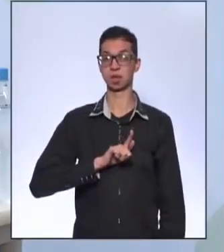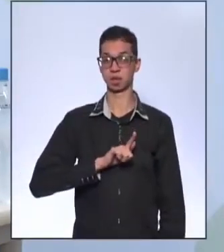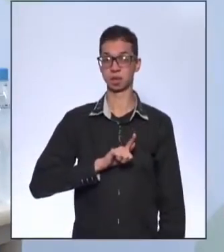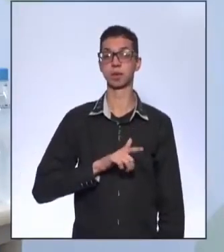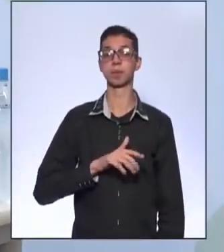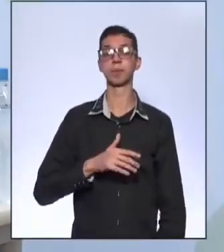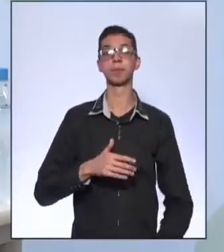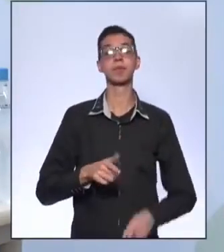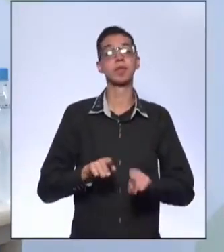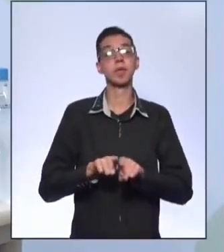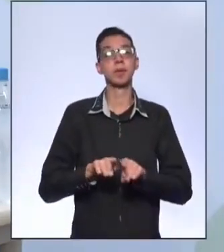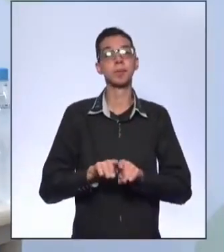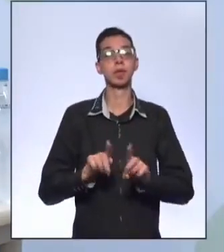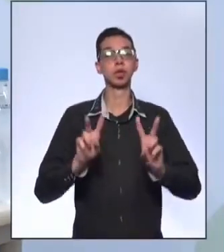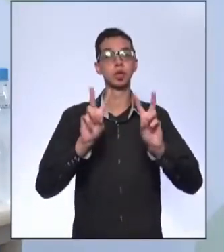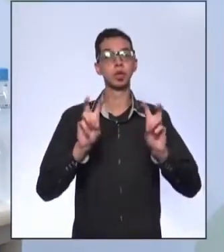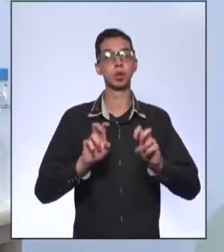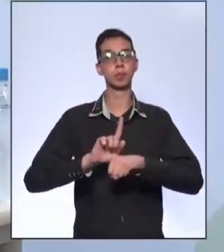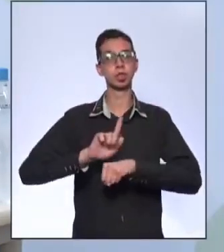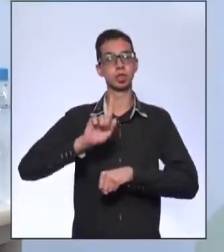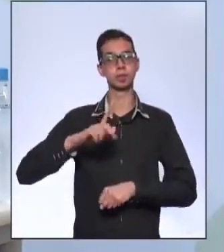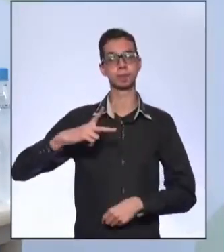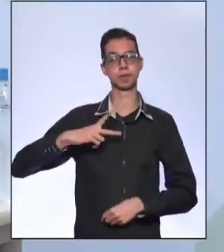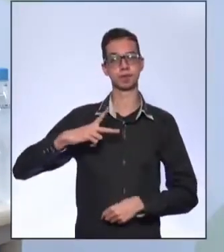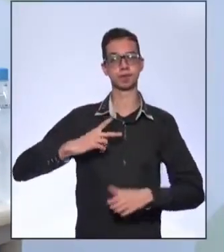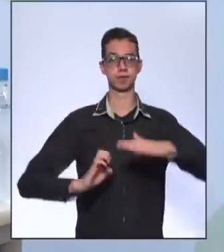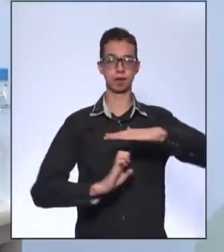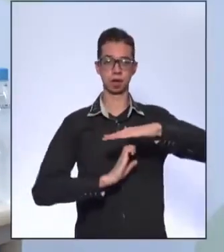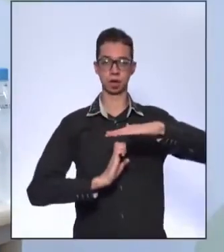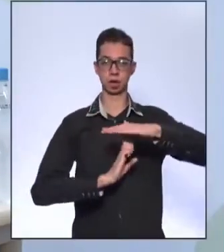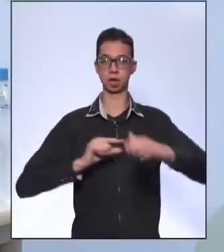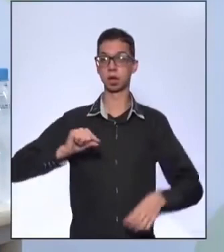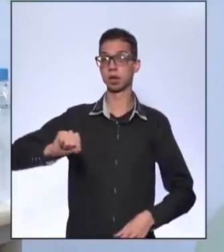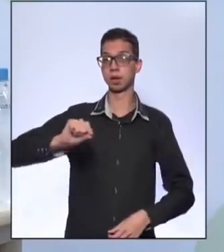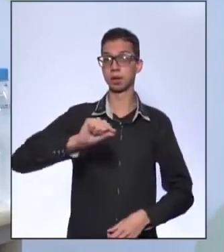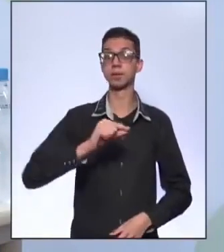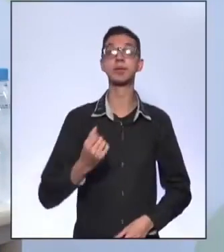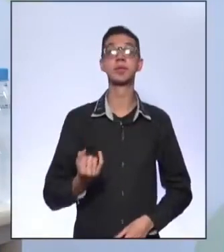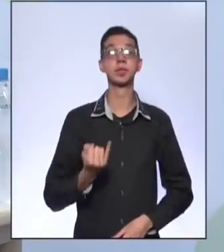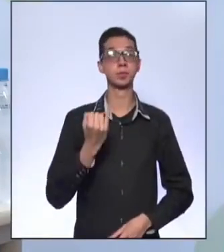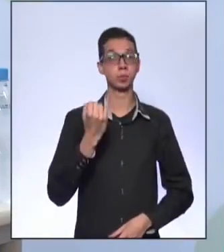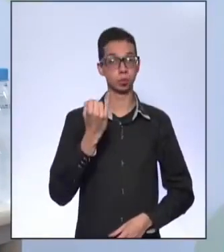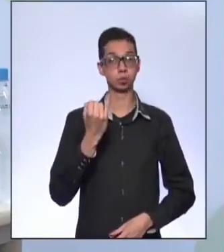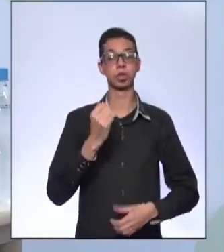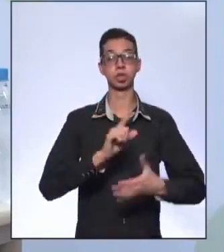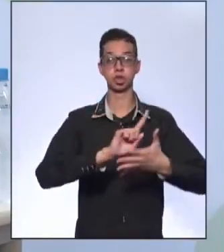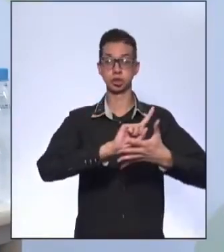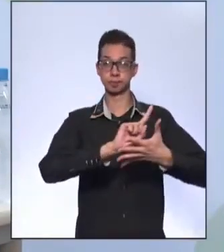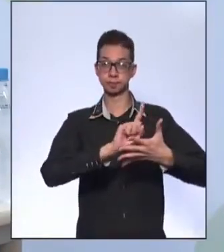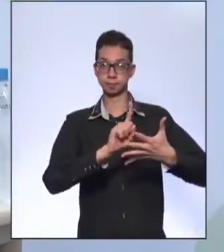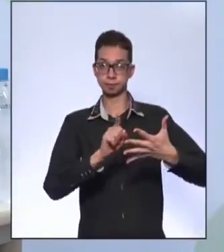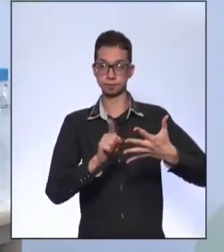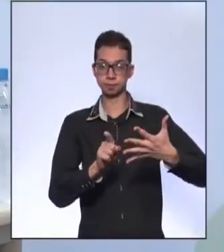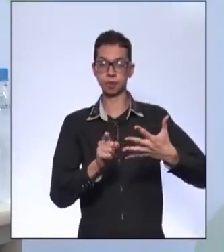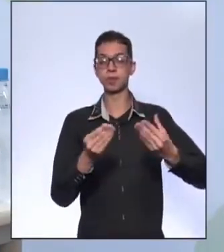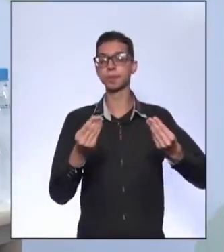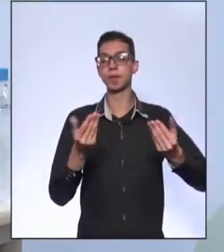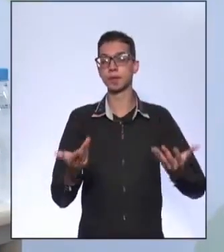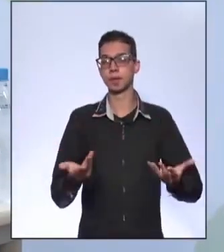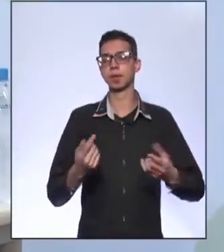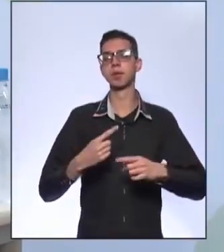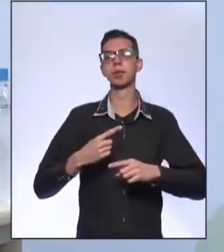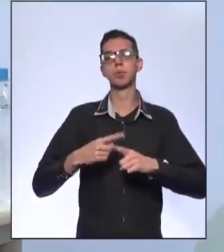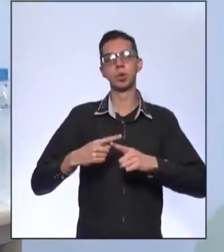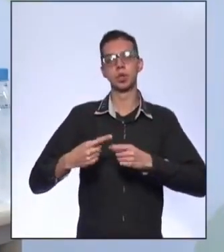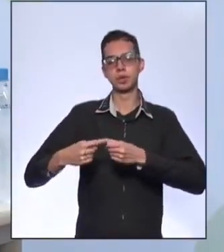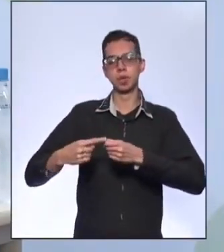gente denomina e também a questão da gestão privada então também é um fator importante aí para ir ar Kia não é para cidades nas se